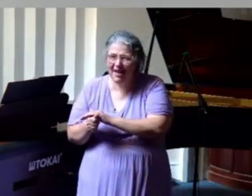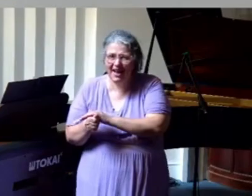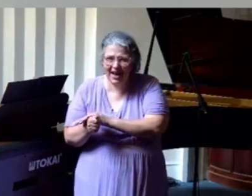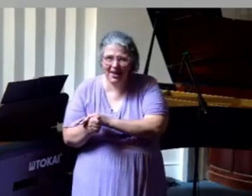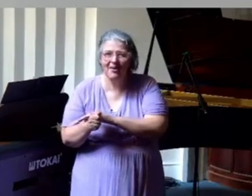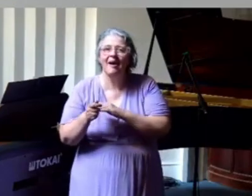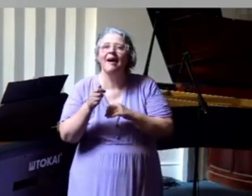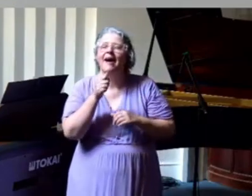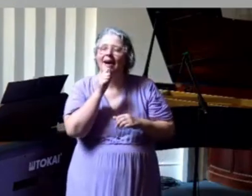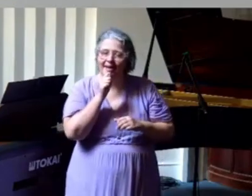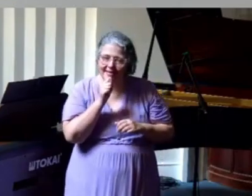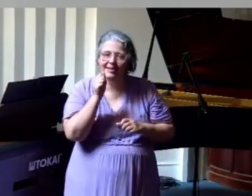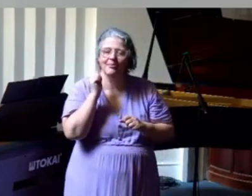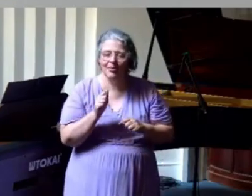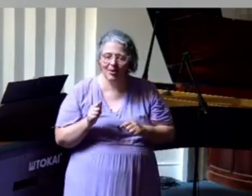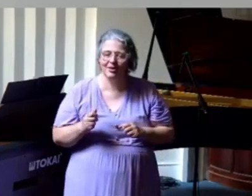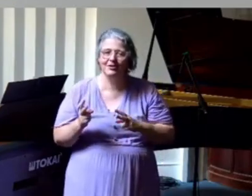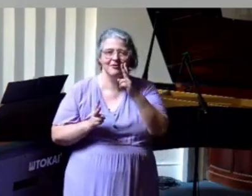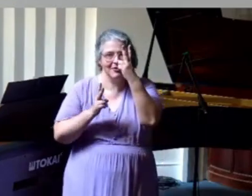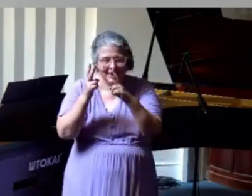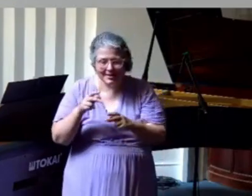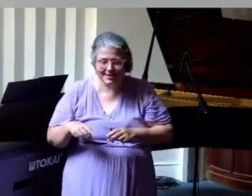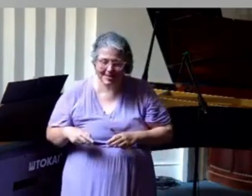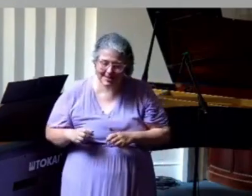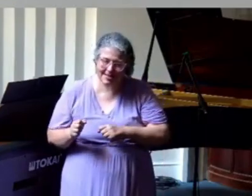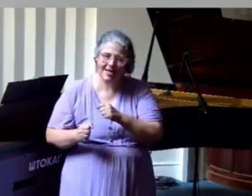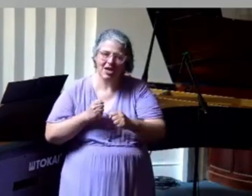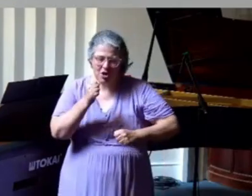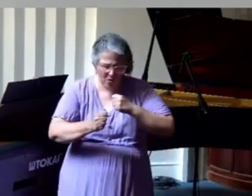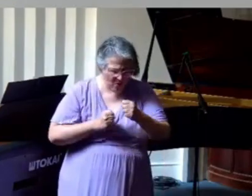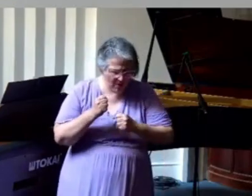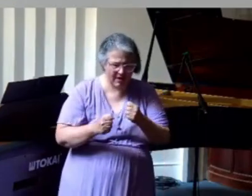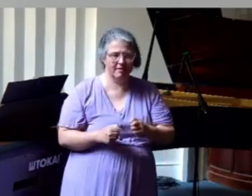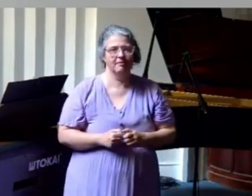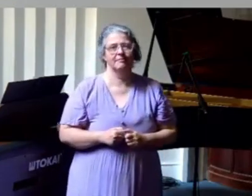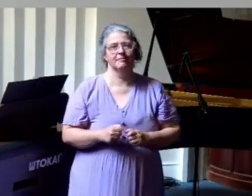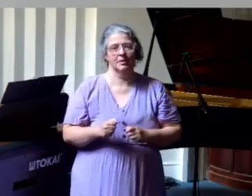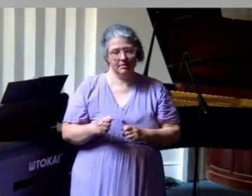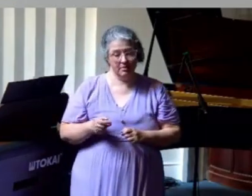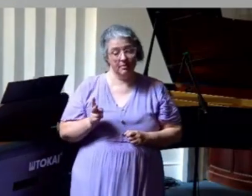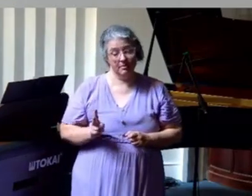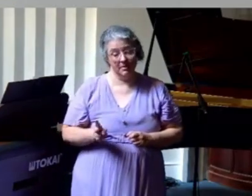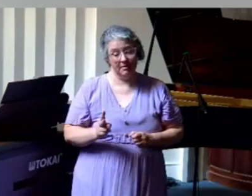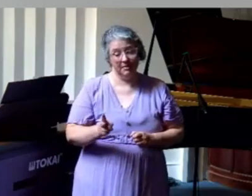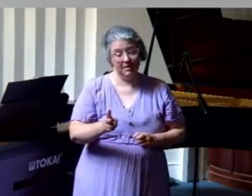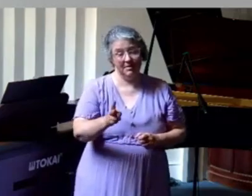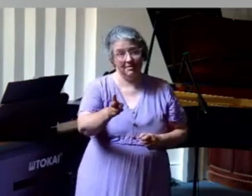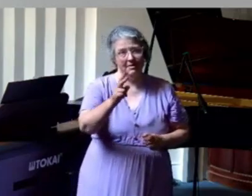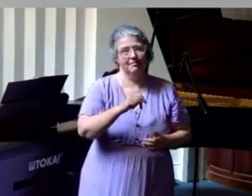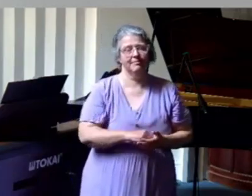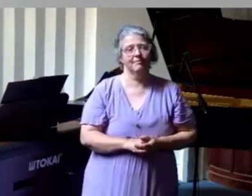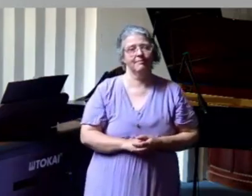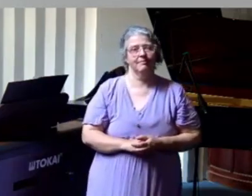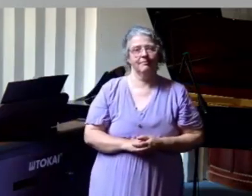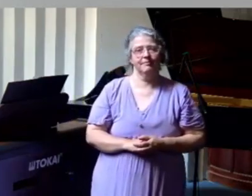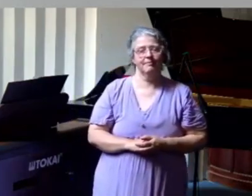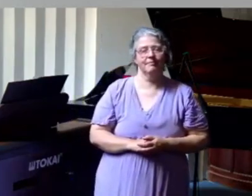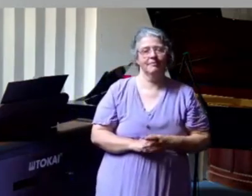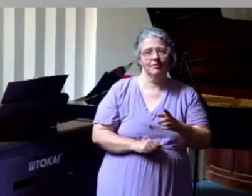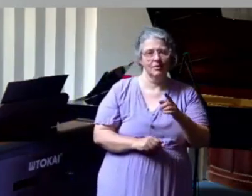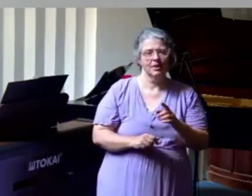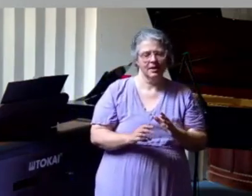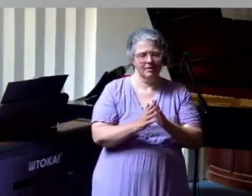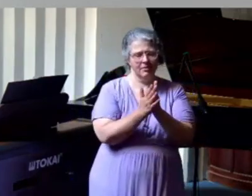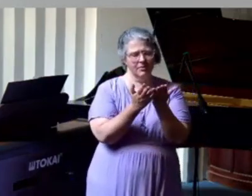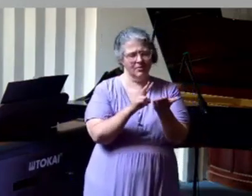com persistência. Por que você está falando isso, pastor? Porque esse texto parece nos mostrar um pouco disso.